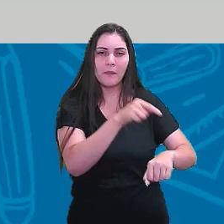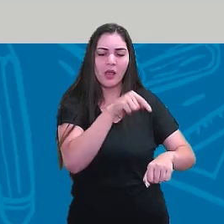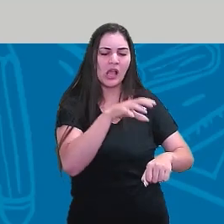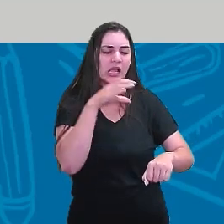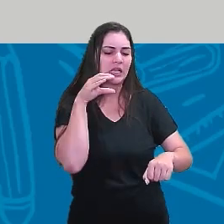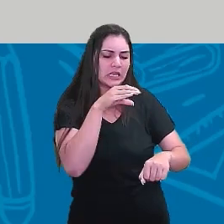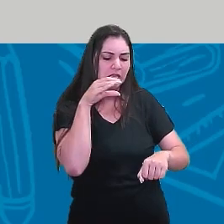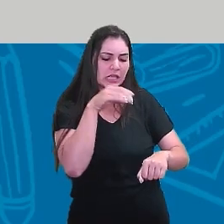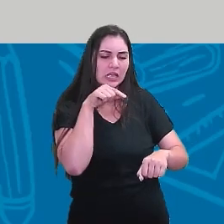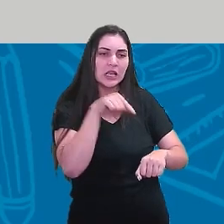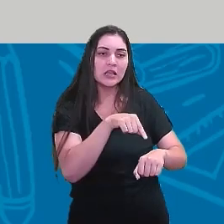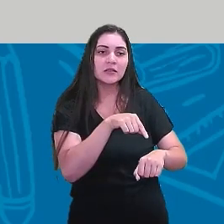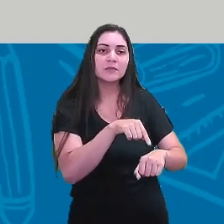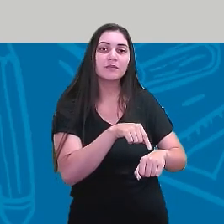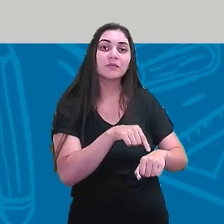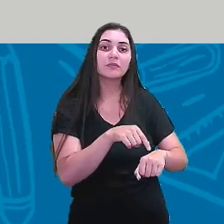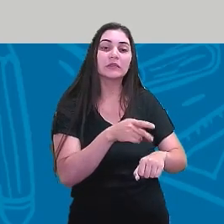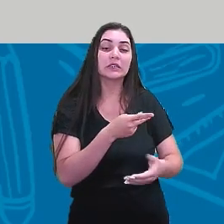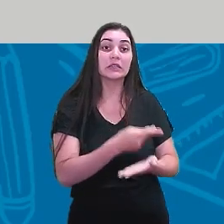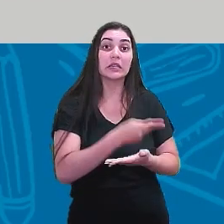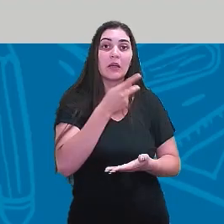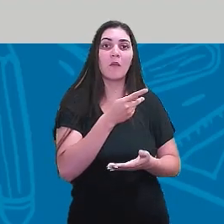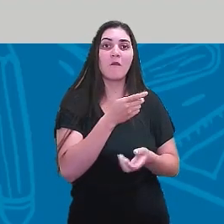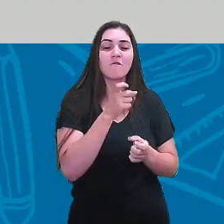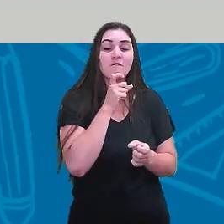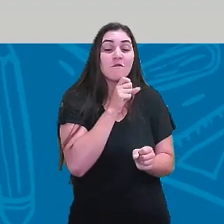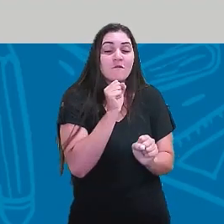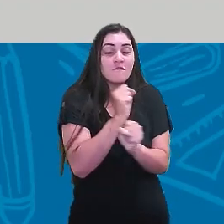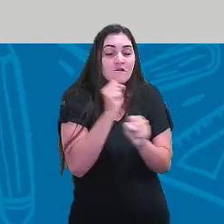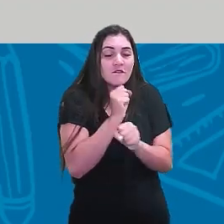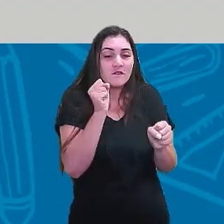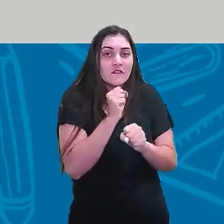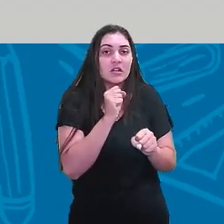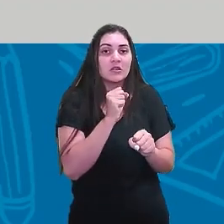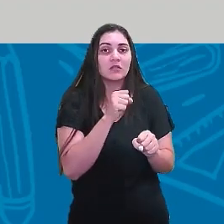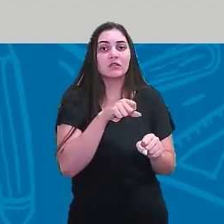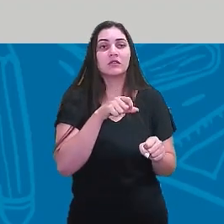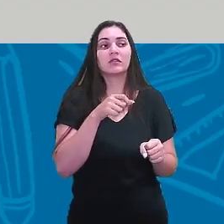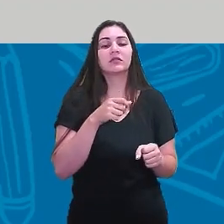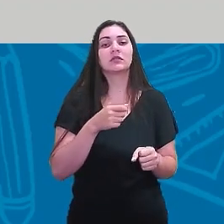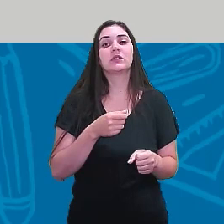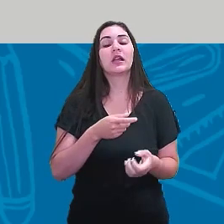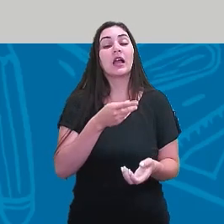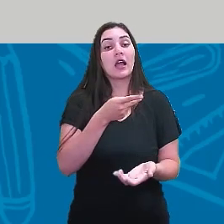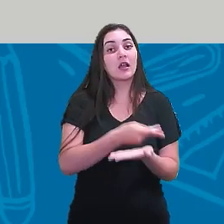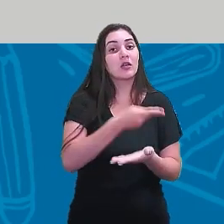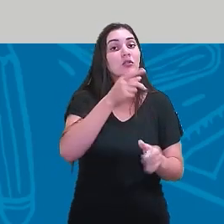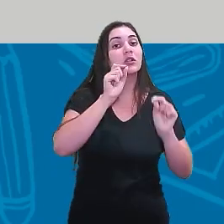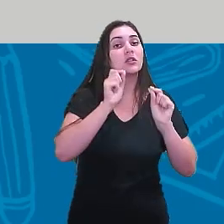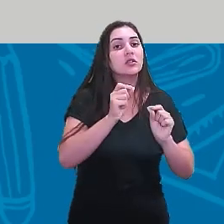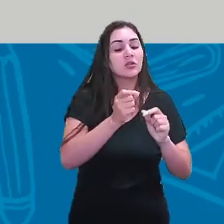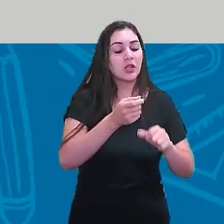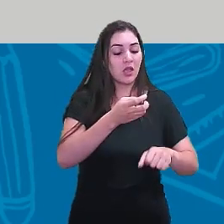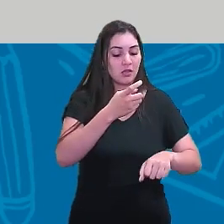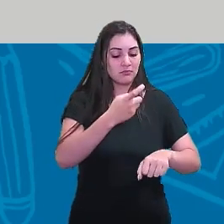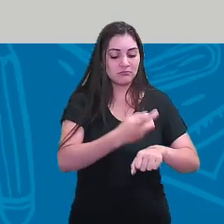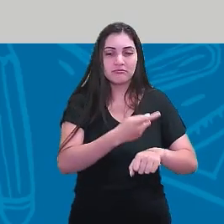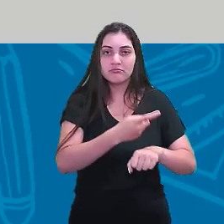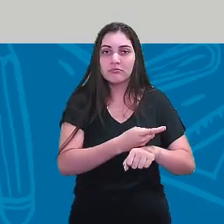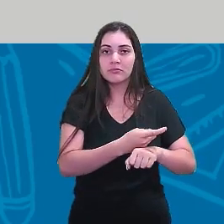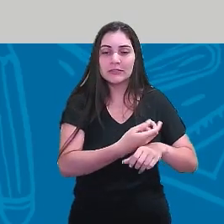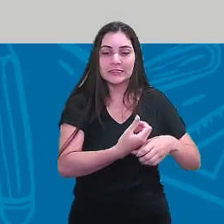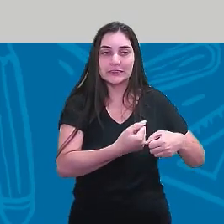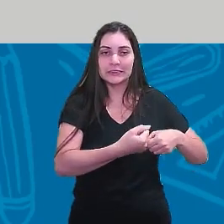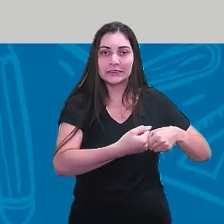muito quente, e de repente fica muito frio. E acontece a quebra daquela